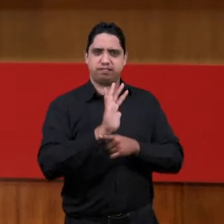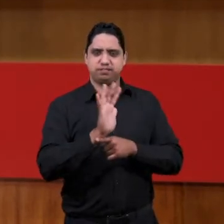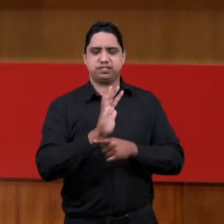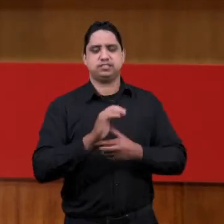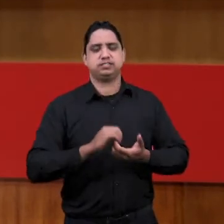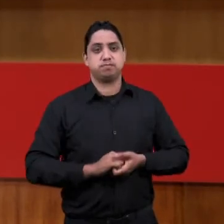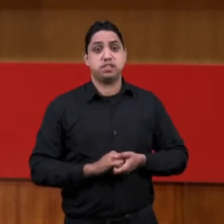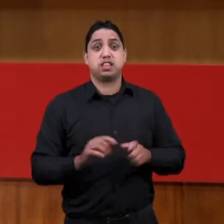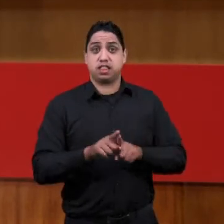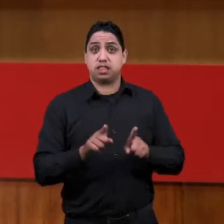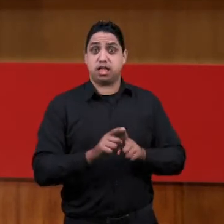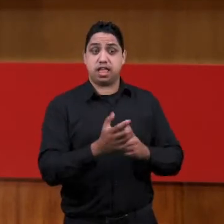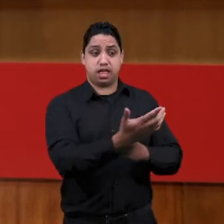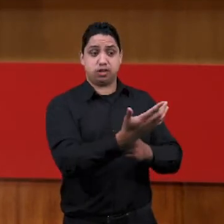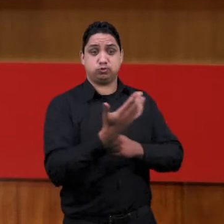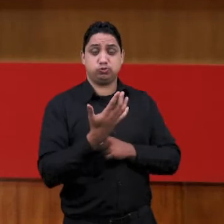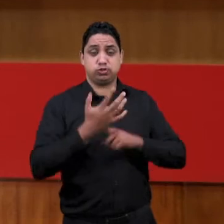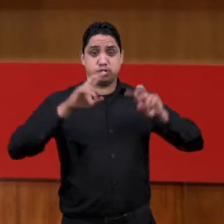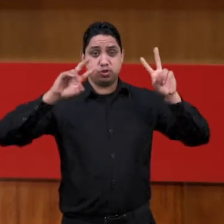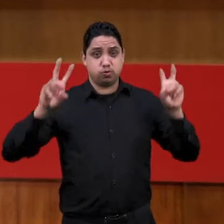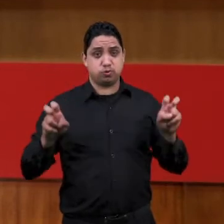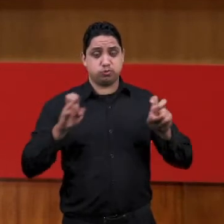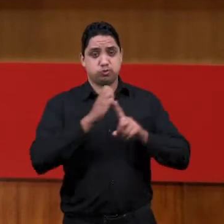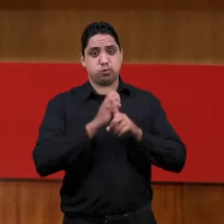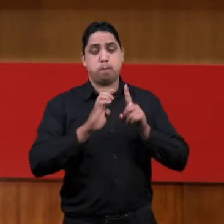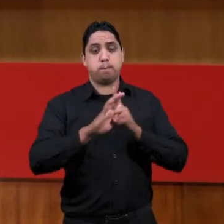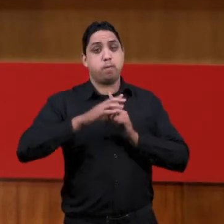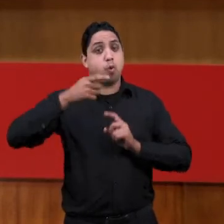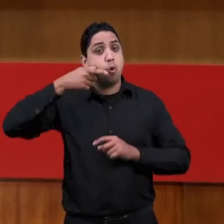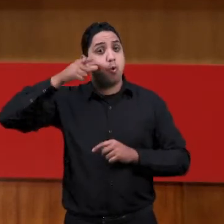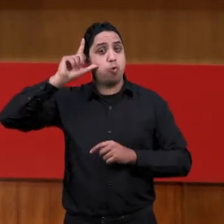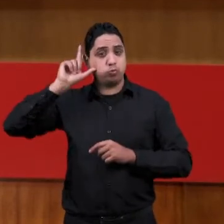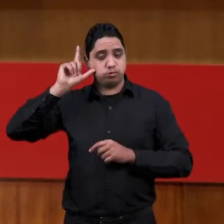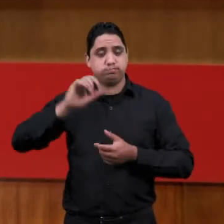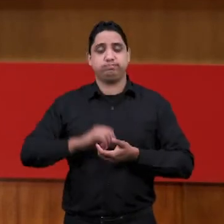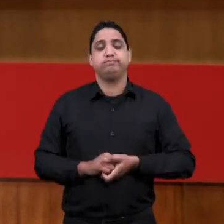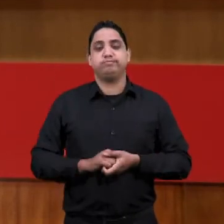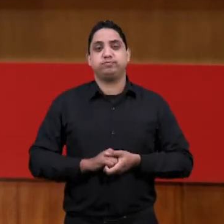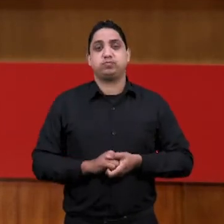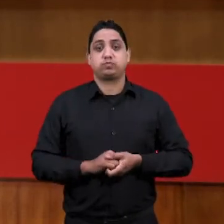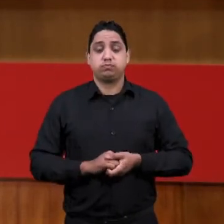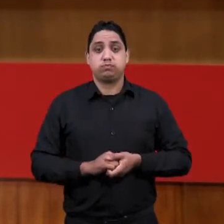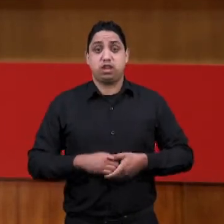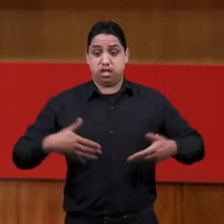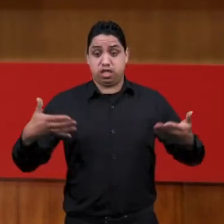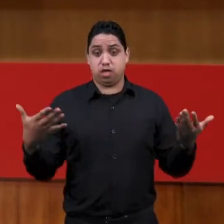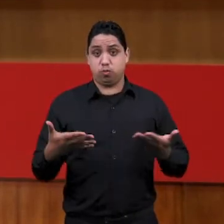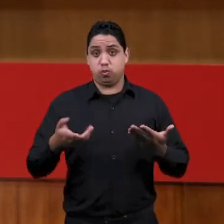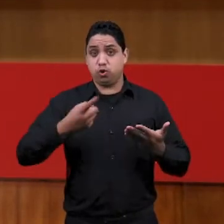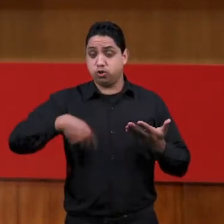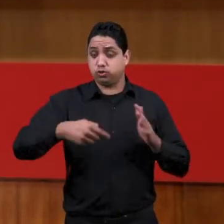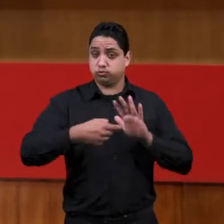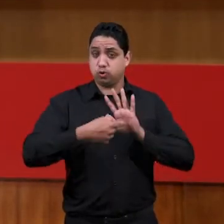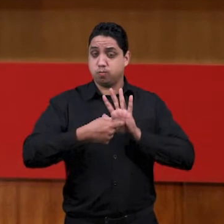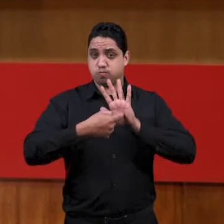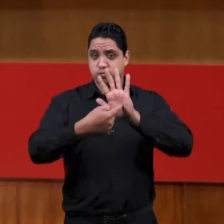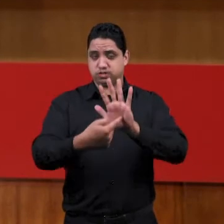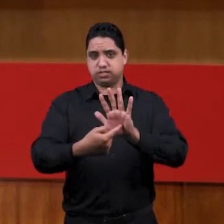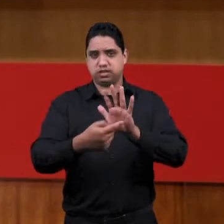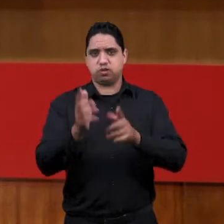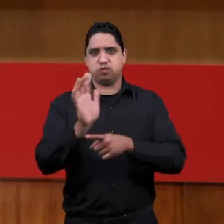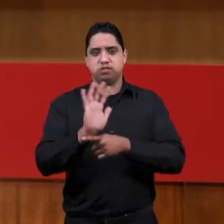vídeos e colaborarem com o assunto da Escola Bíblica de ontem. E nós vamos então apresentar aqui hoje um número